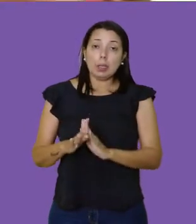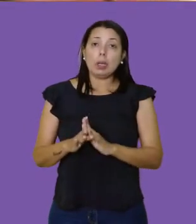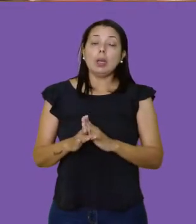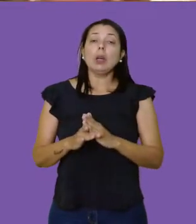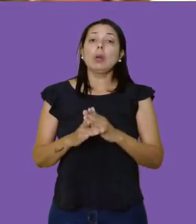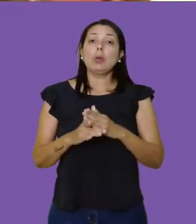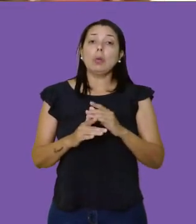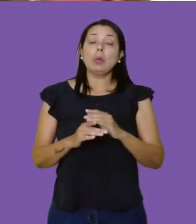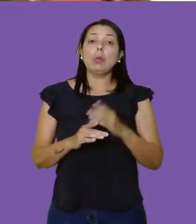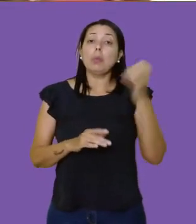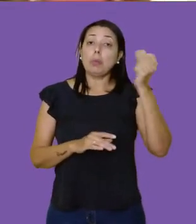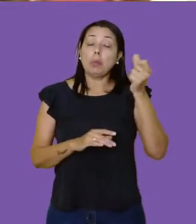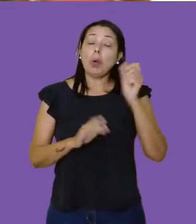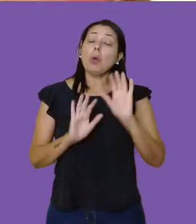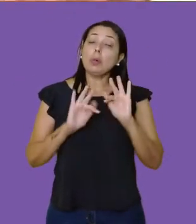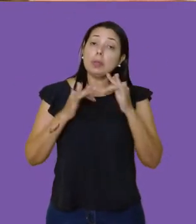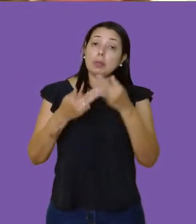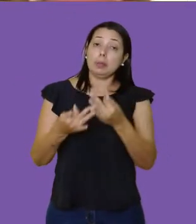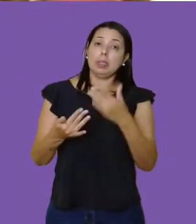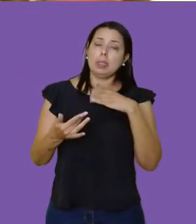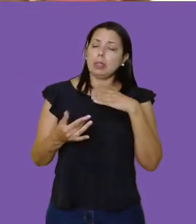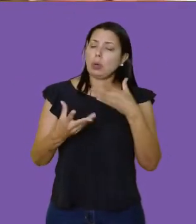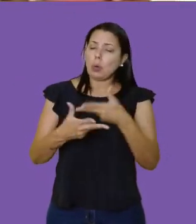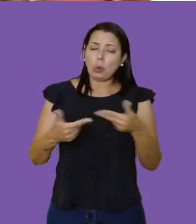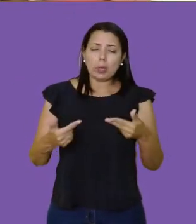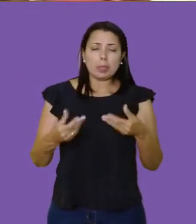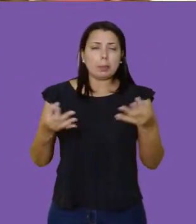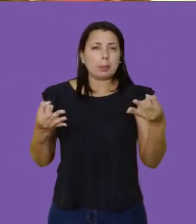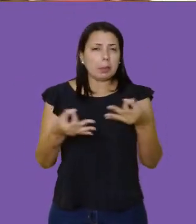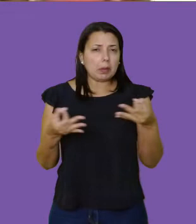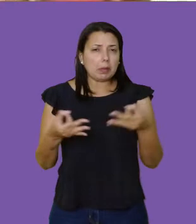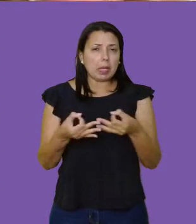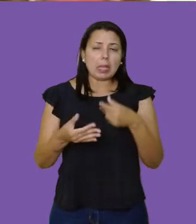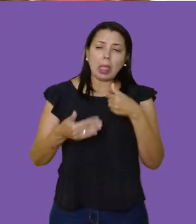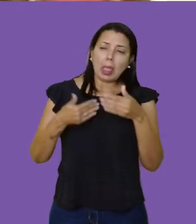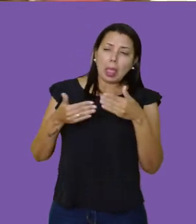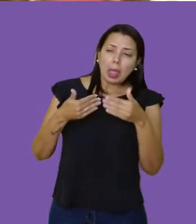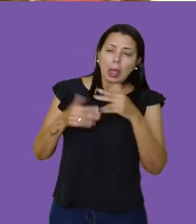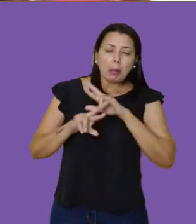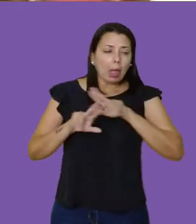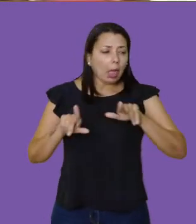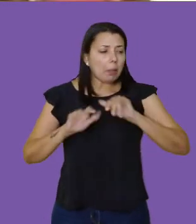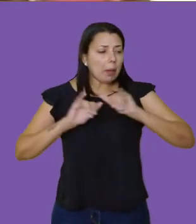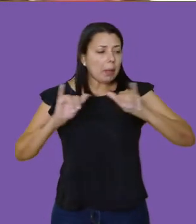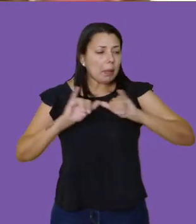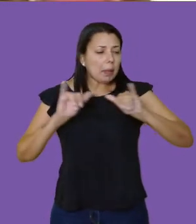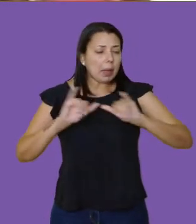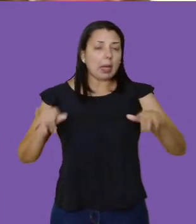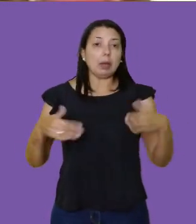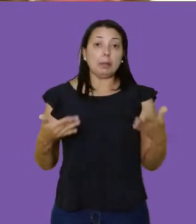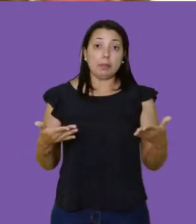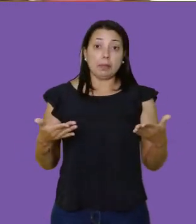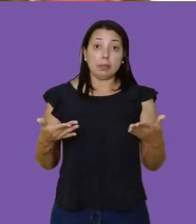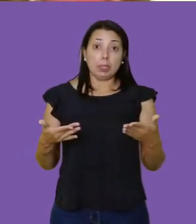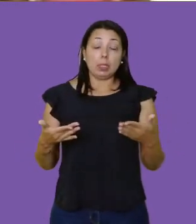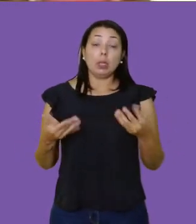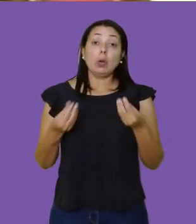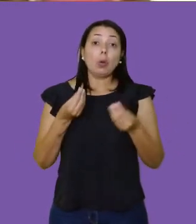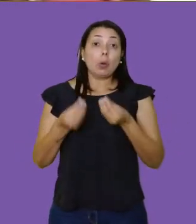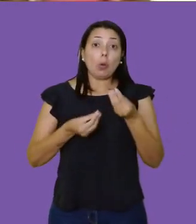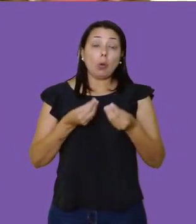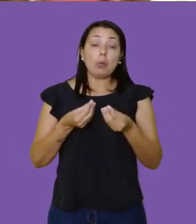ia colocar alguma coisa fantástica no lugar, né, um blá, blá, blá, um monte de anúncio, numa